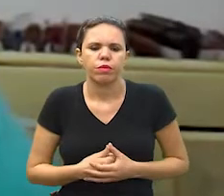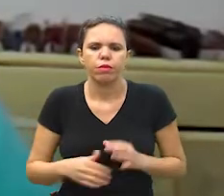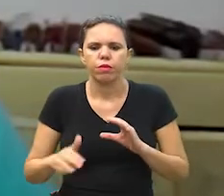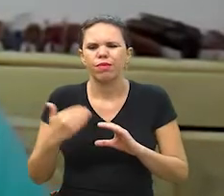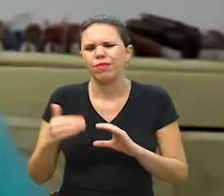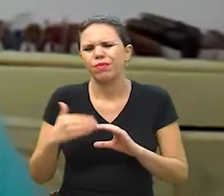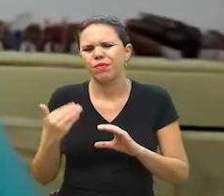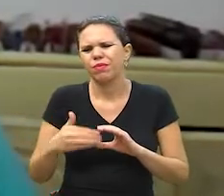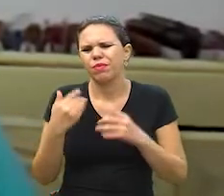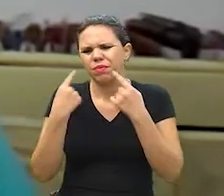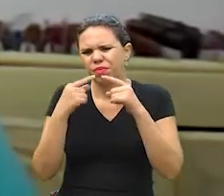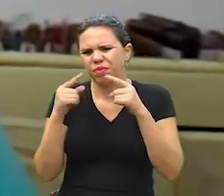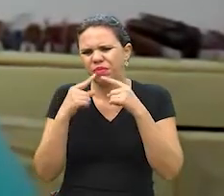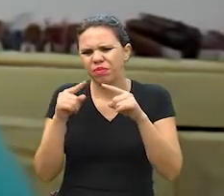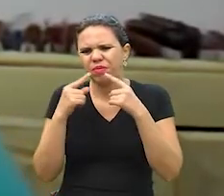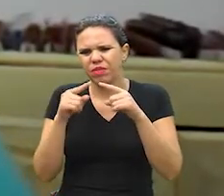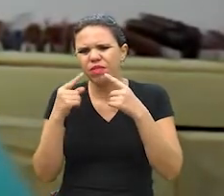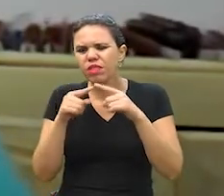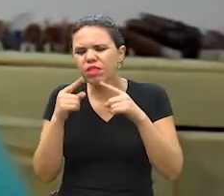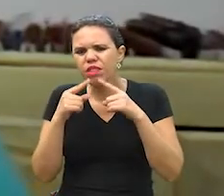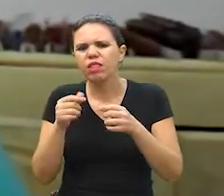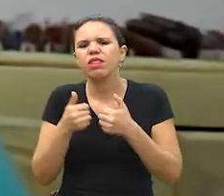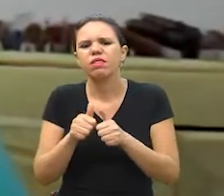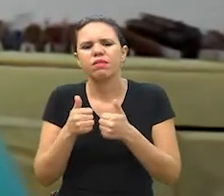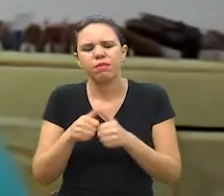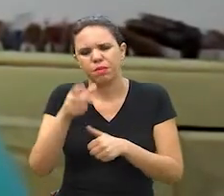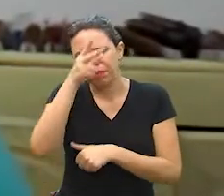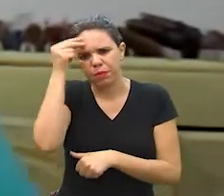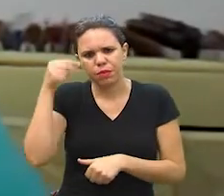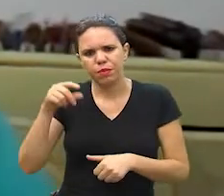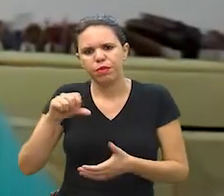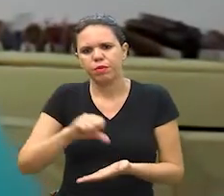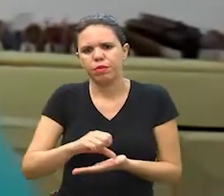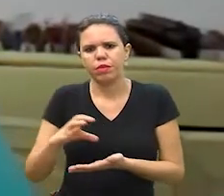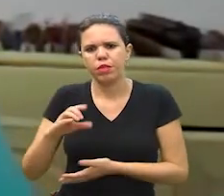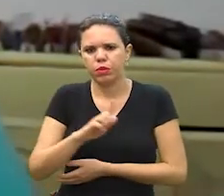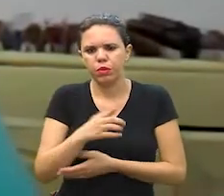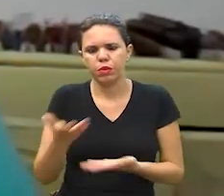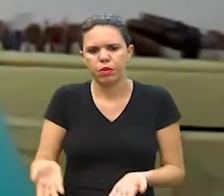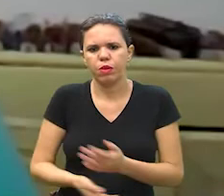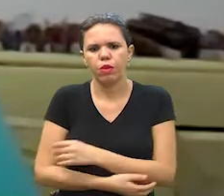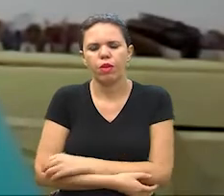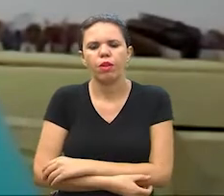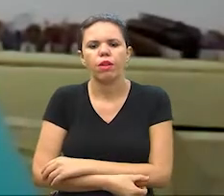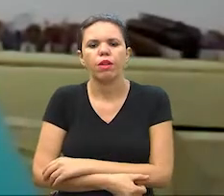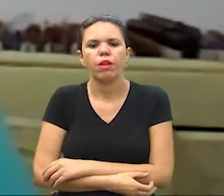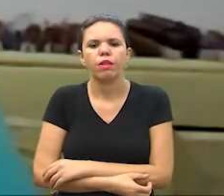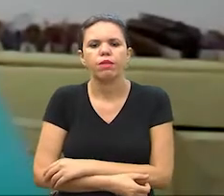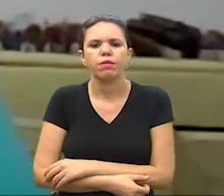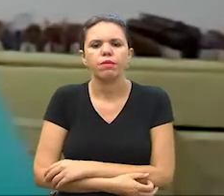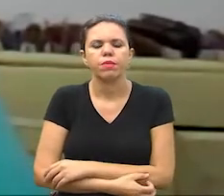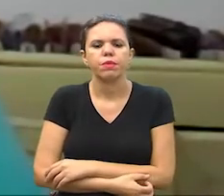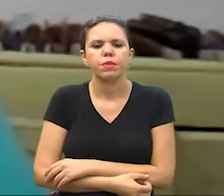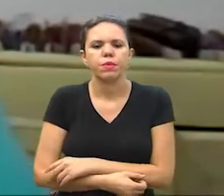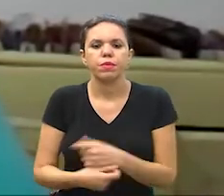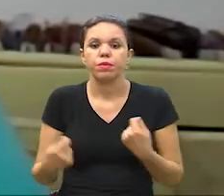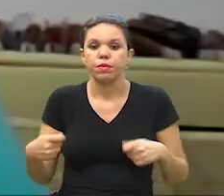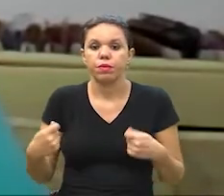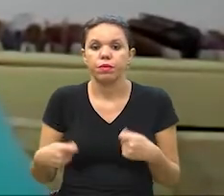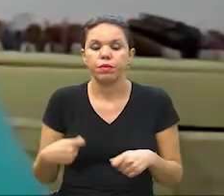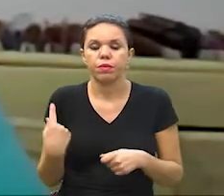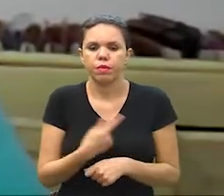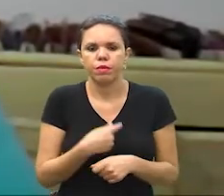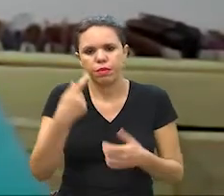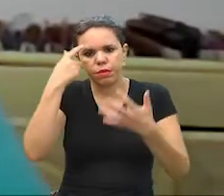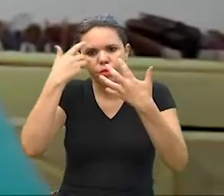recebido muitas reclamações do transporte público aqui na região do Campo Grande. tá certo? Então, é preciso a